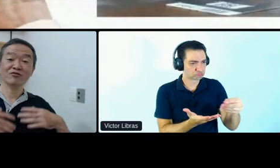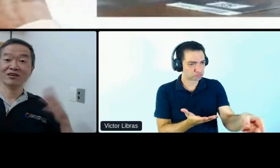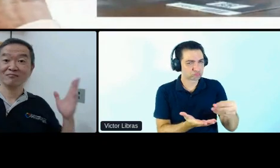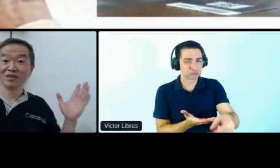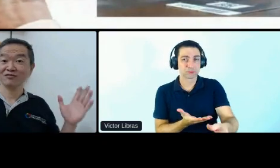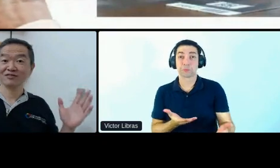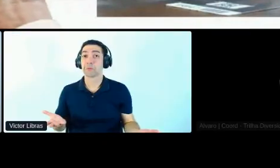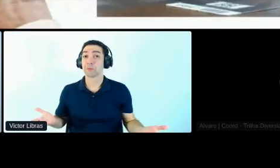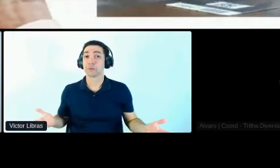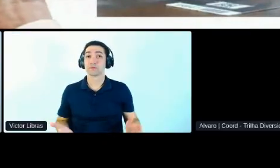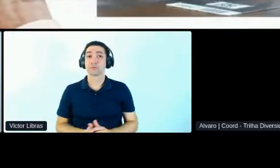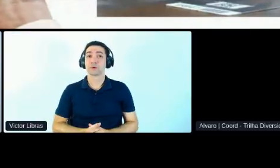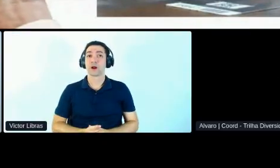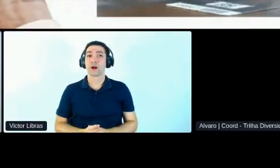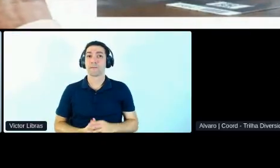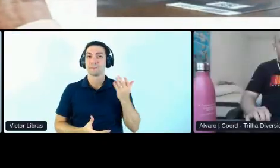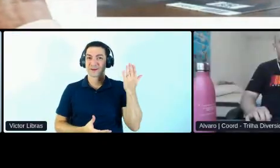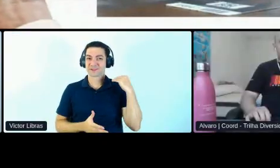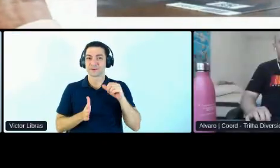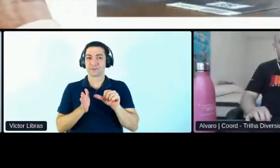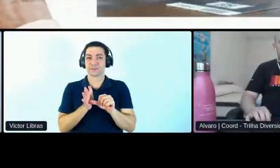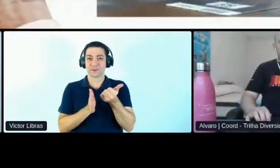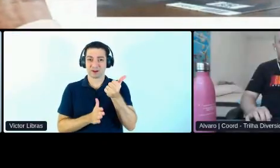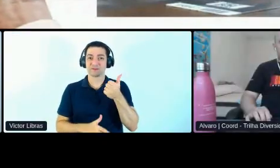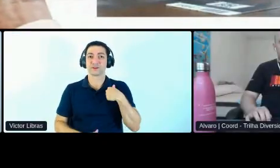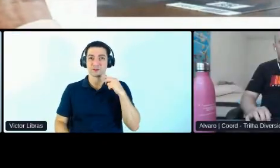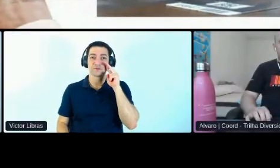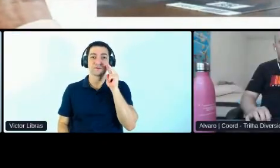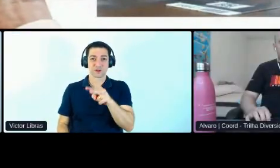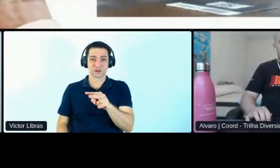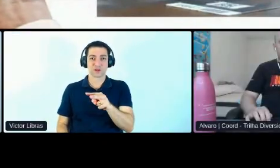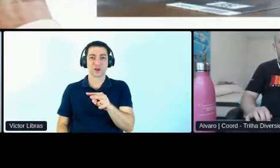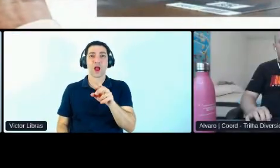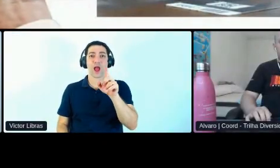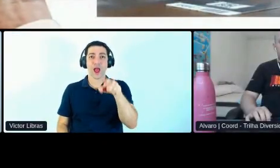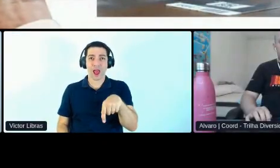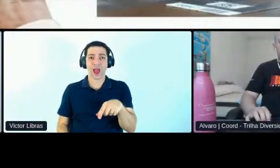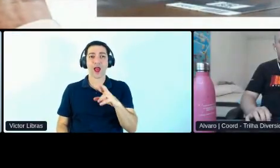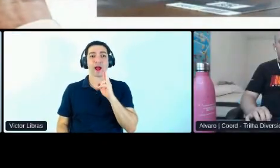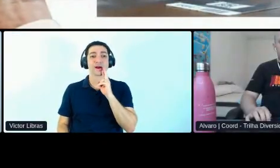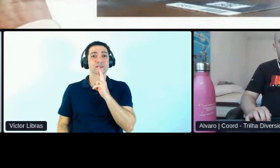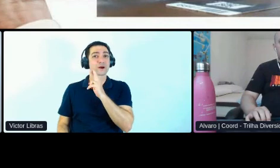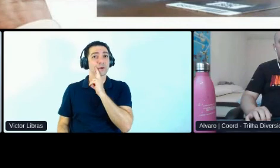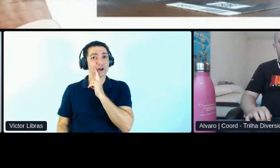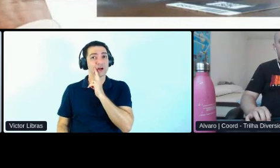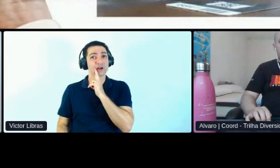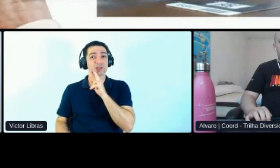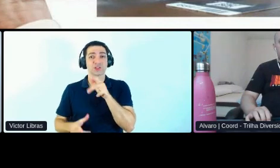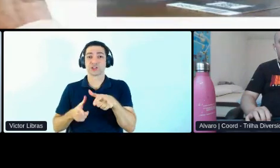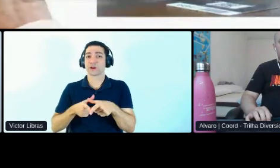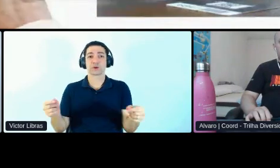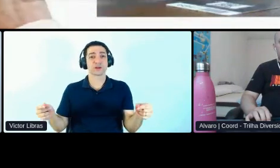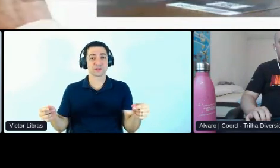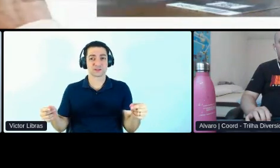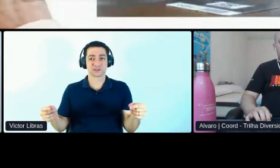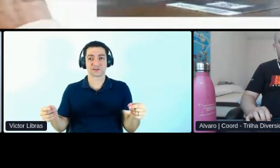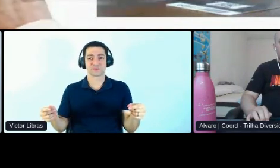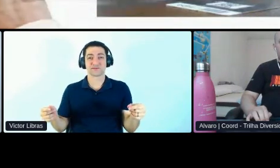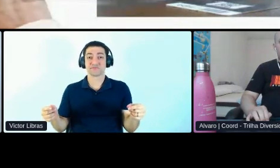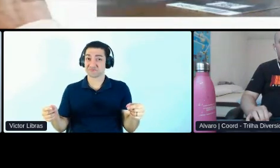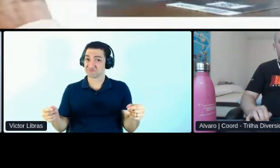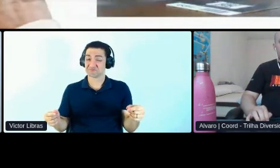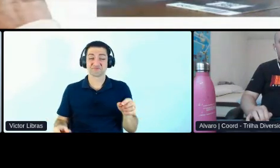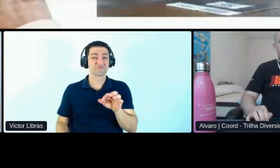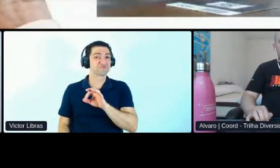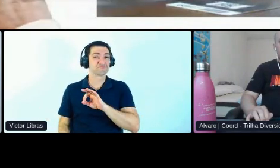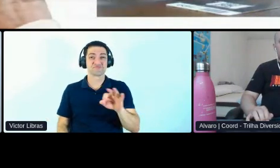disse que o faturamento dele subiu porque agilizou muito os pedidos e tudo mais. E para